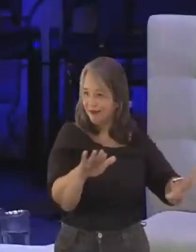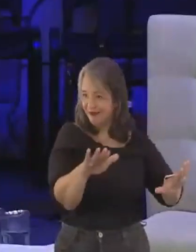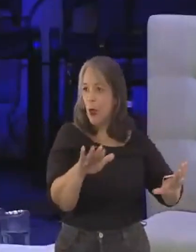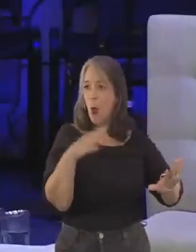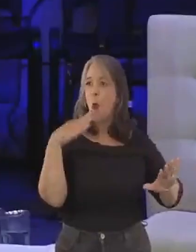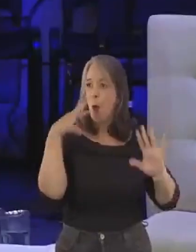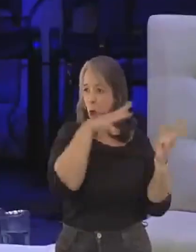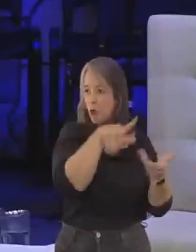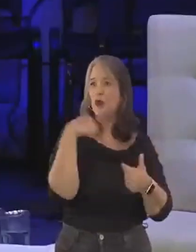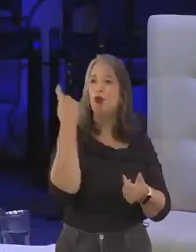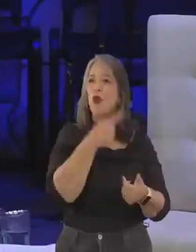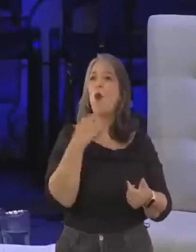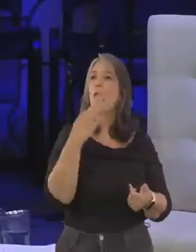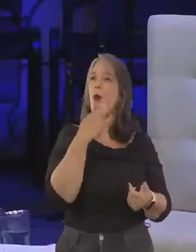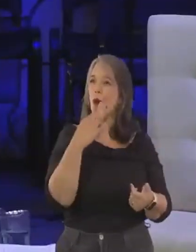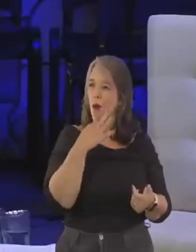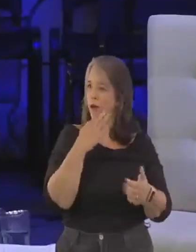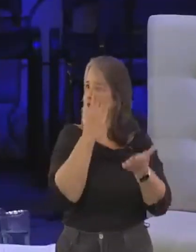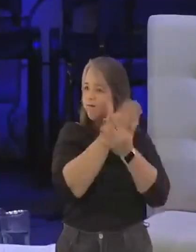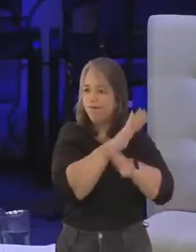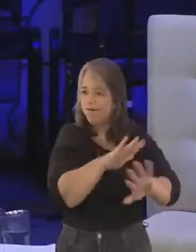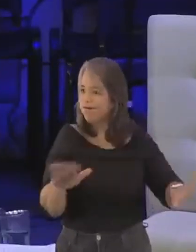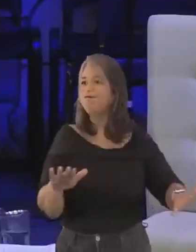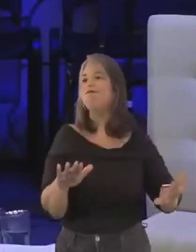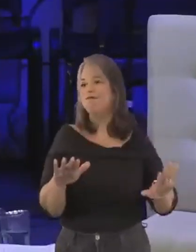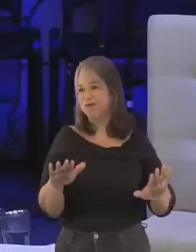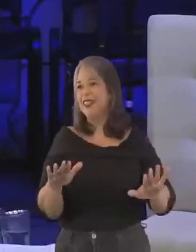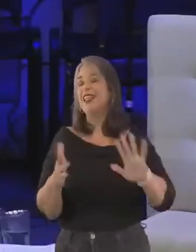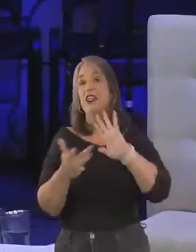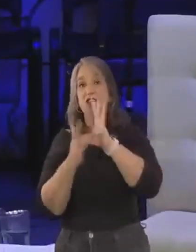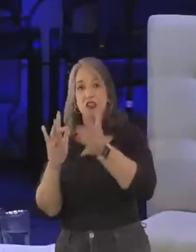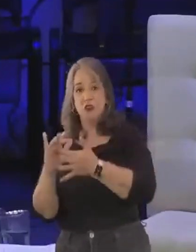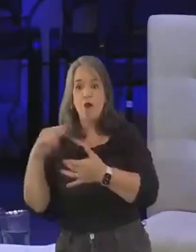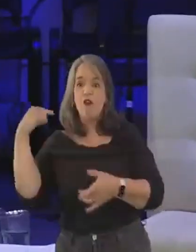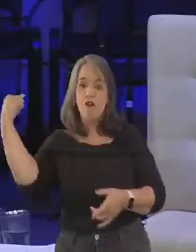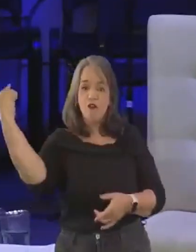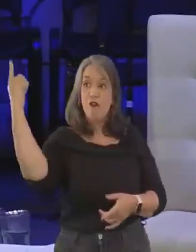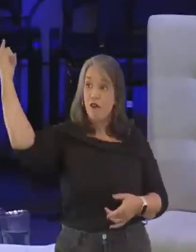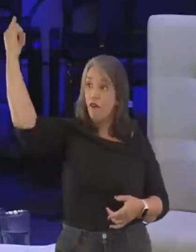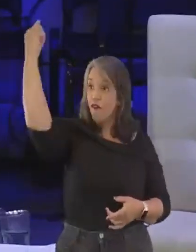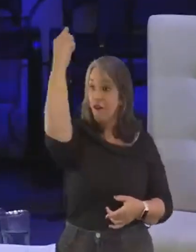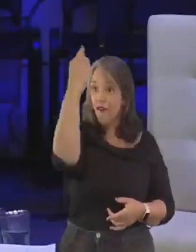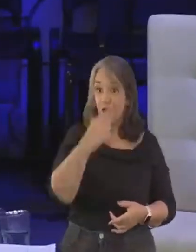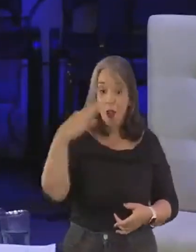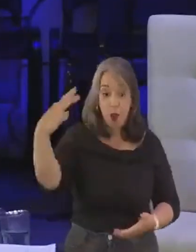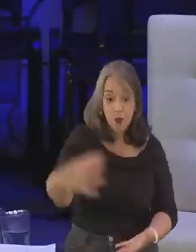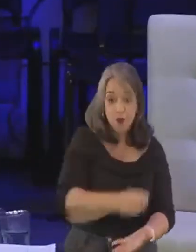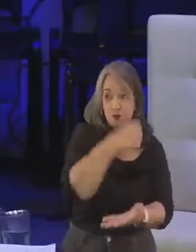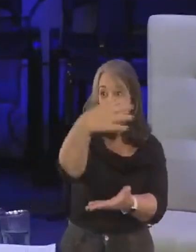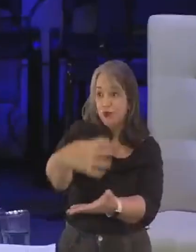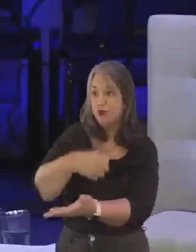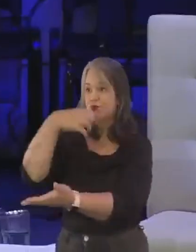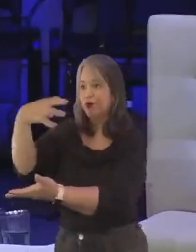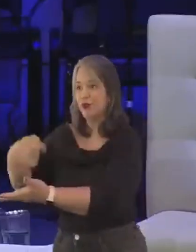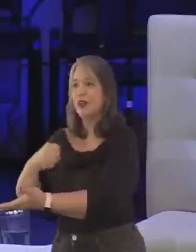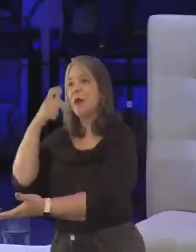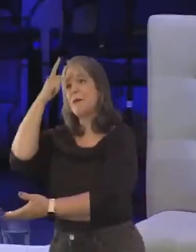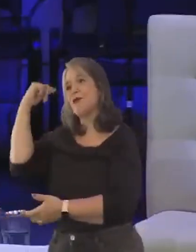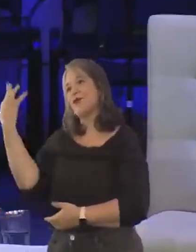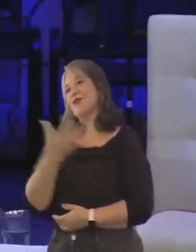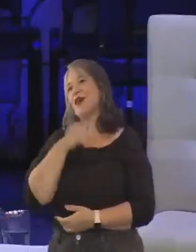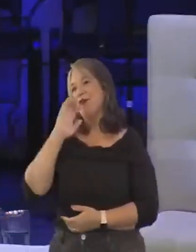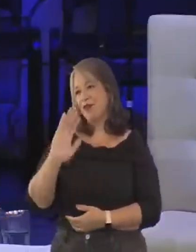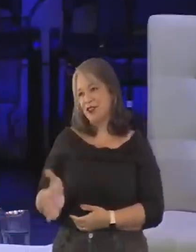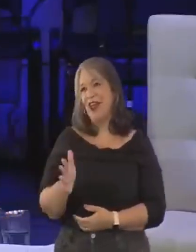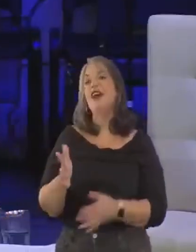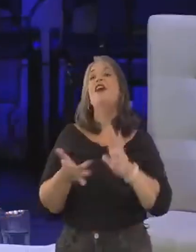retornará para julgar o mundo, ressuscitar os mortos e estabelecer um novo reino. Um novo reino